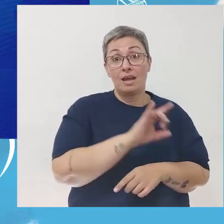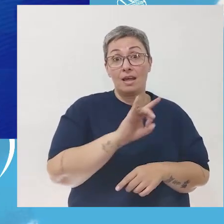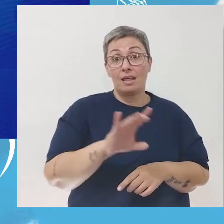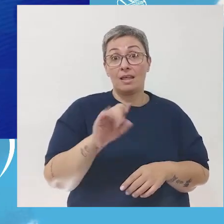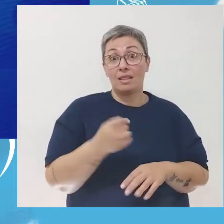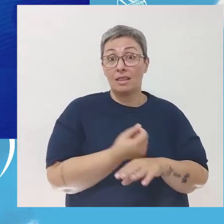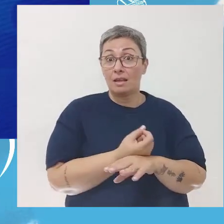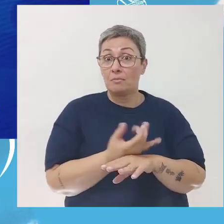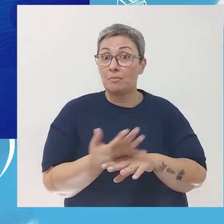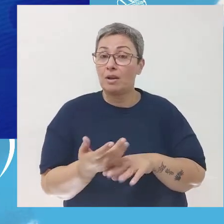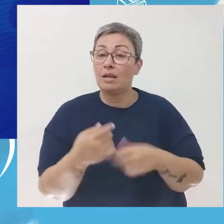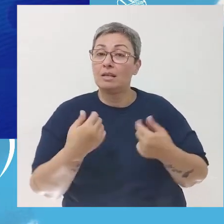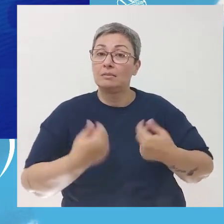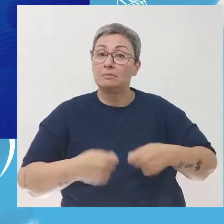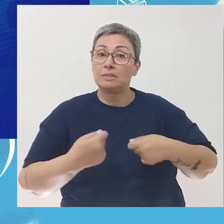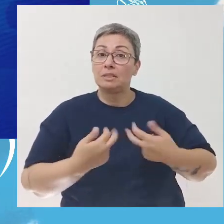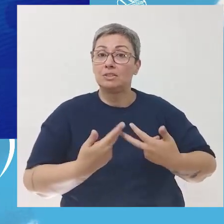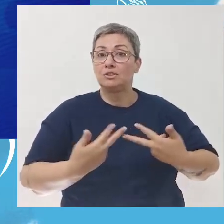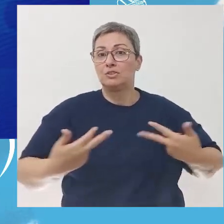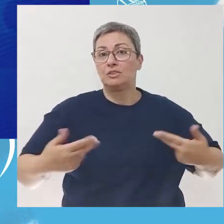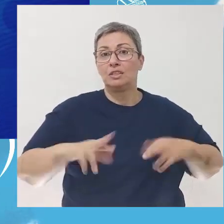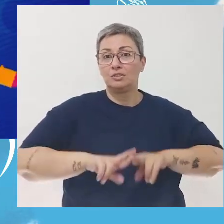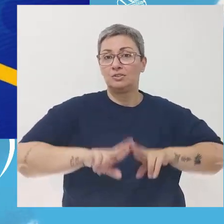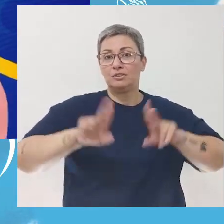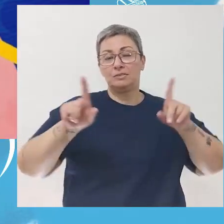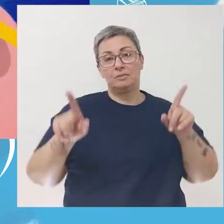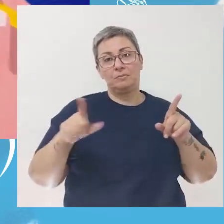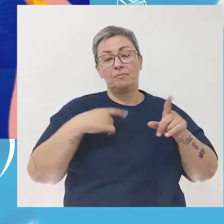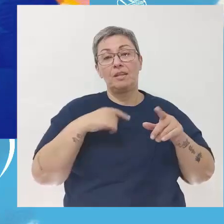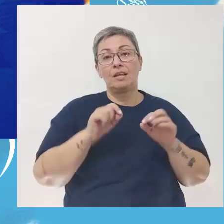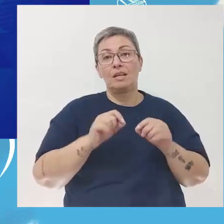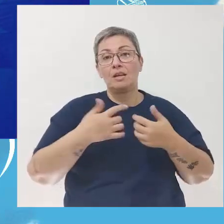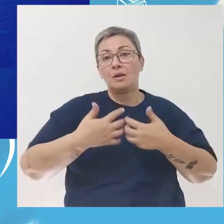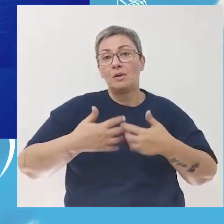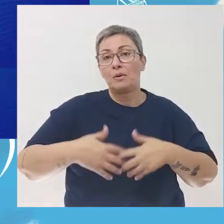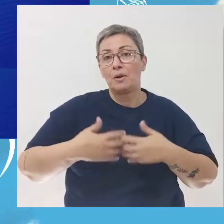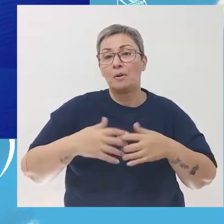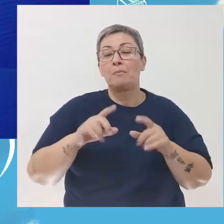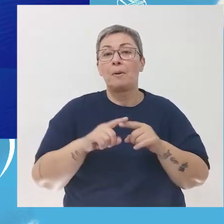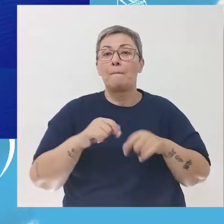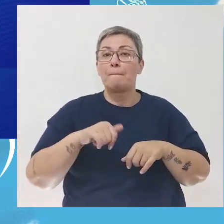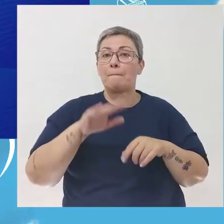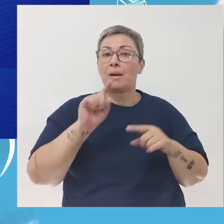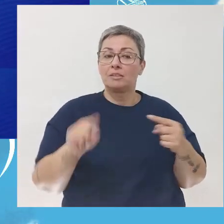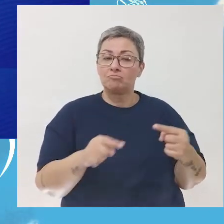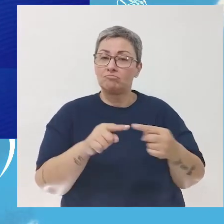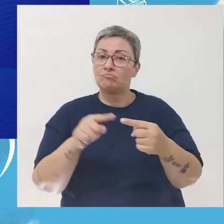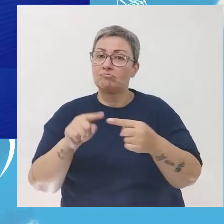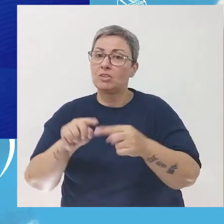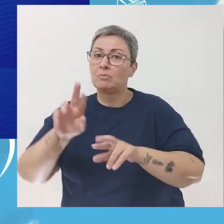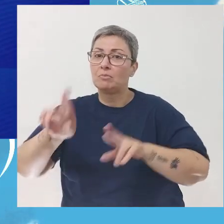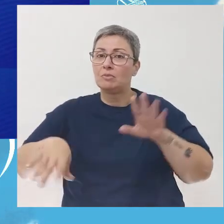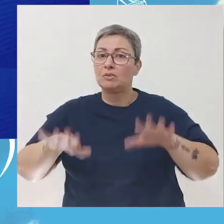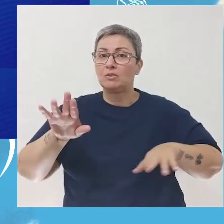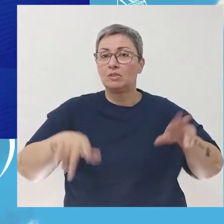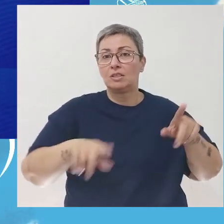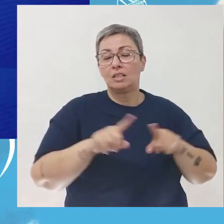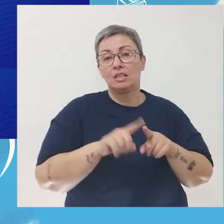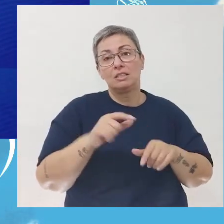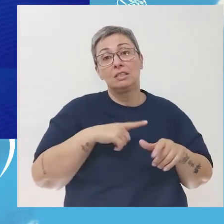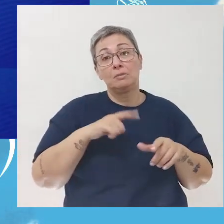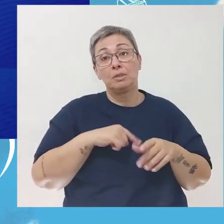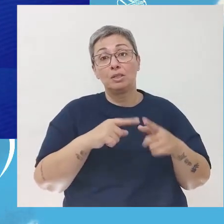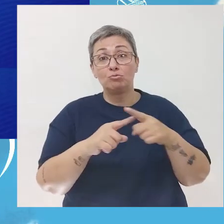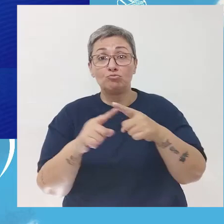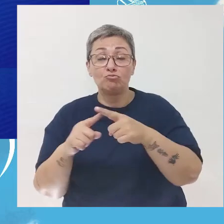de plantio tem uma necessidade de irrigação. Os equipamentos mais adequados também podem variar para cada tipo de cultivo.